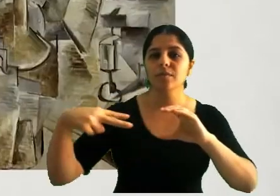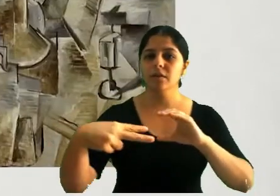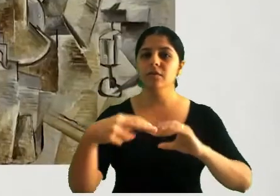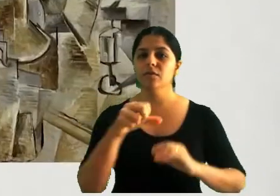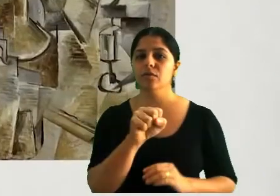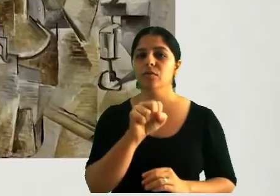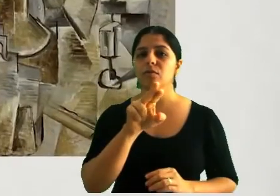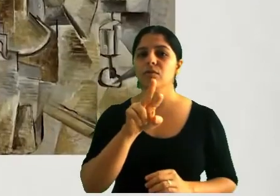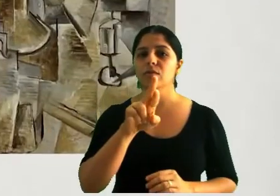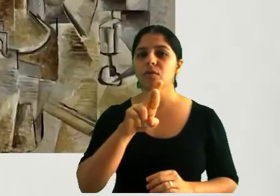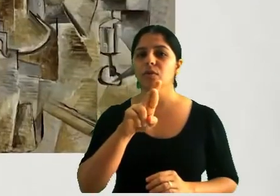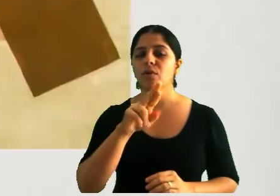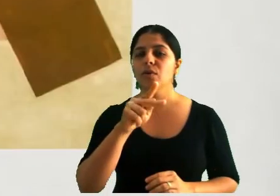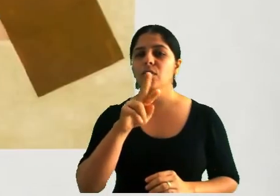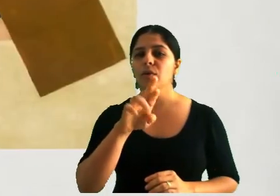cubismo,